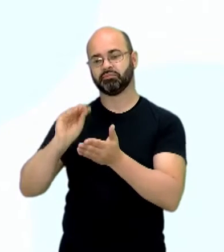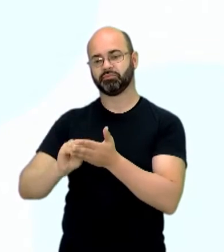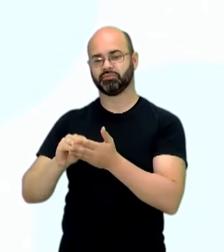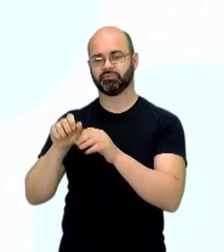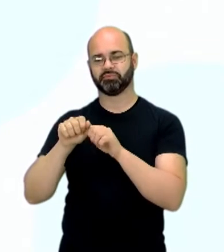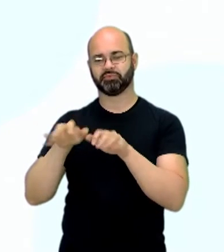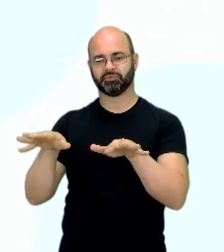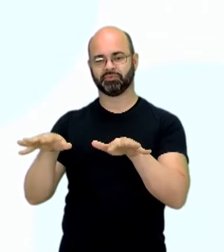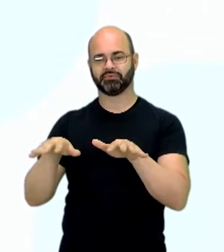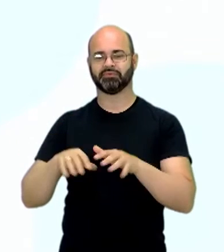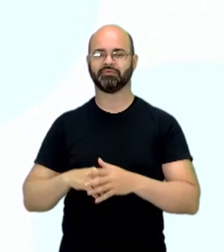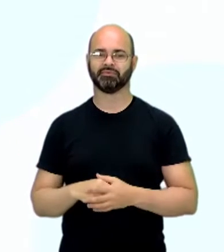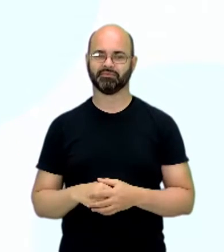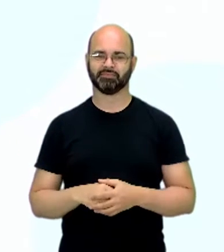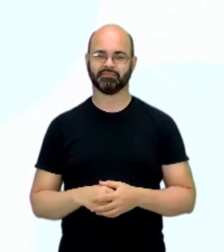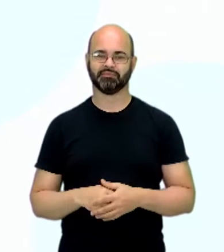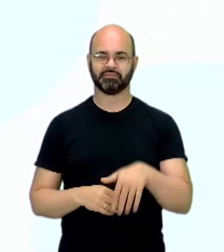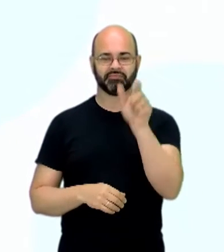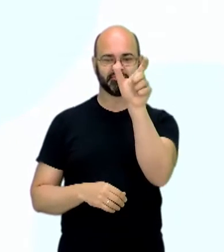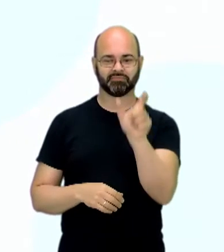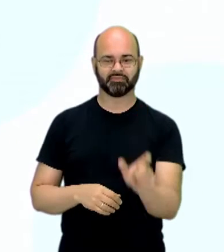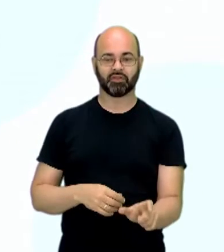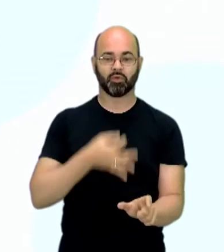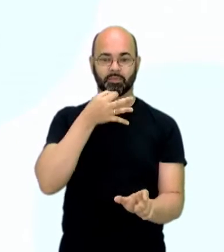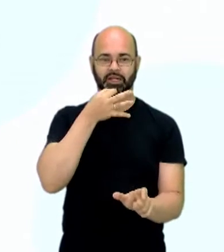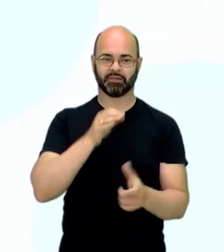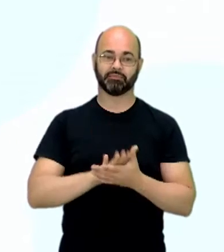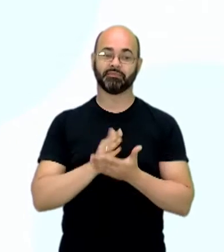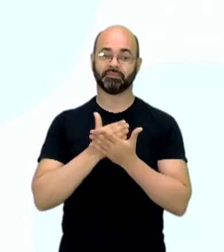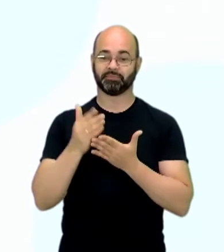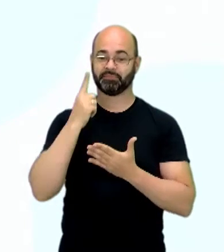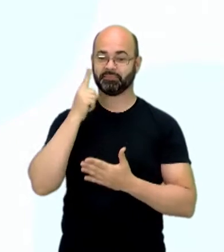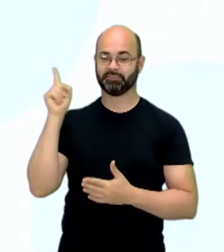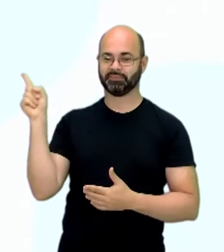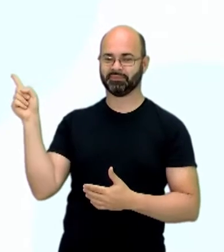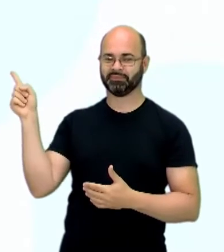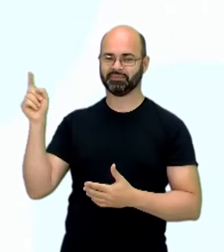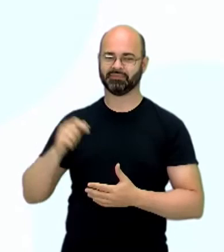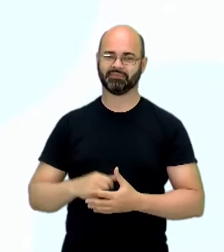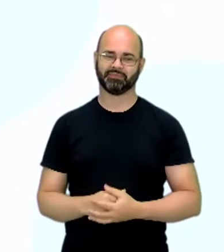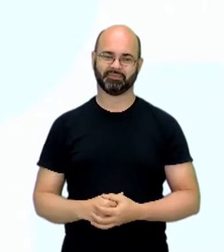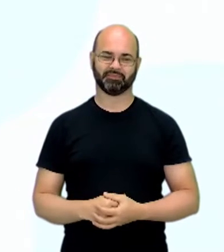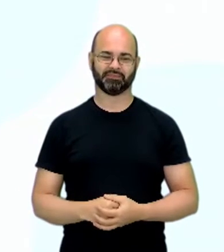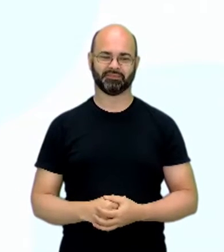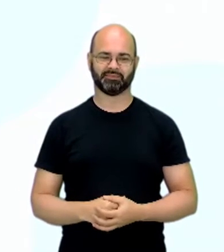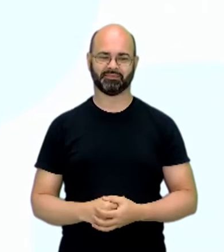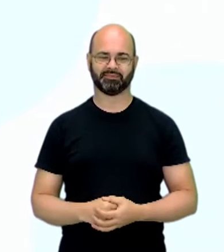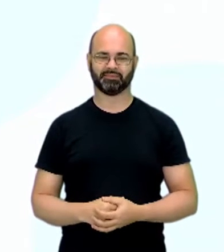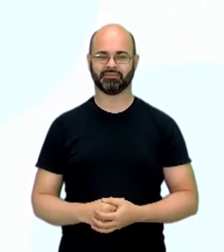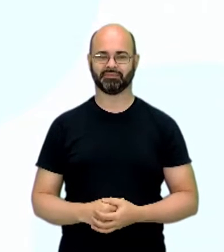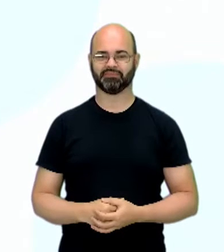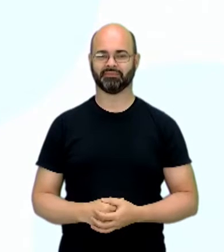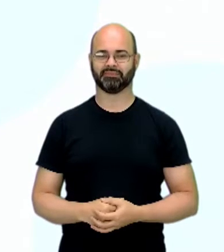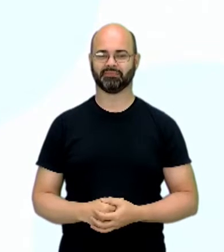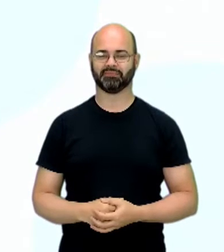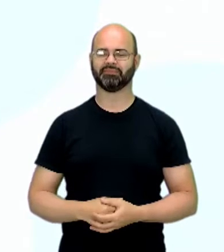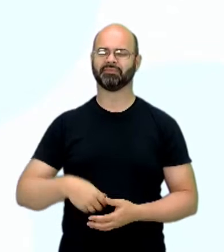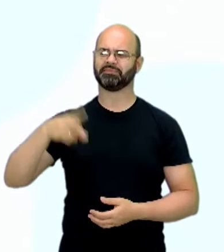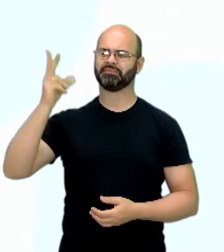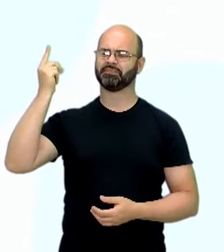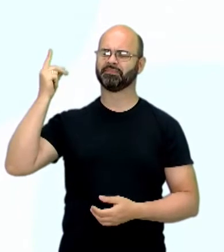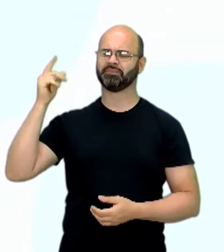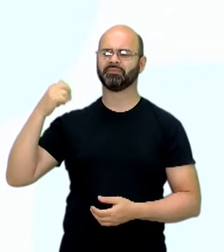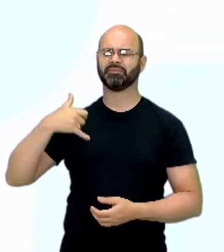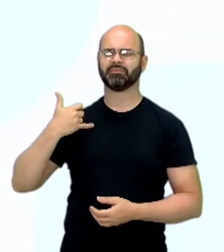publicado na coluna de opinião. E ela começa assim, ó. From a young age, desde muito